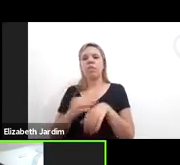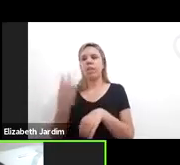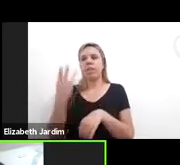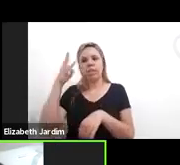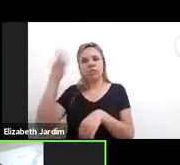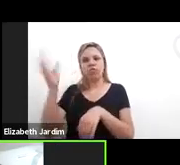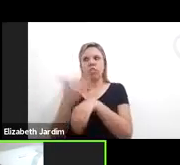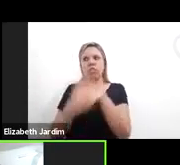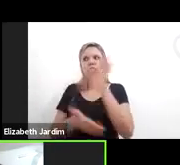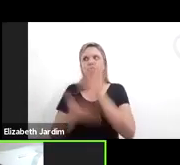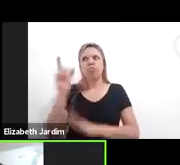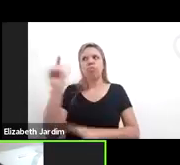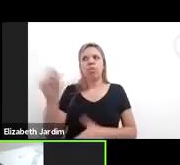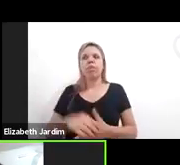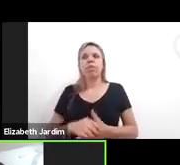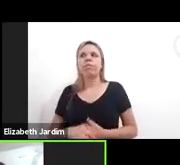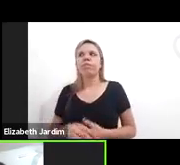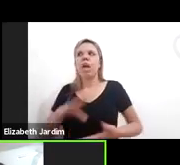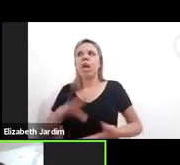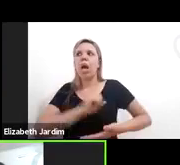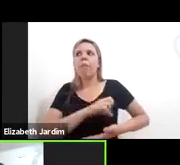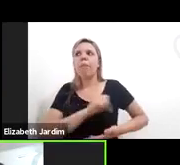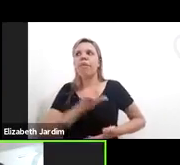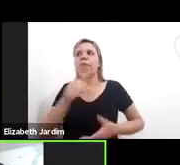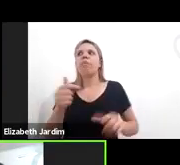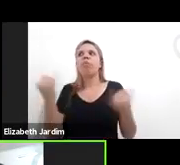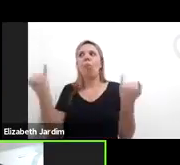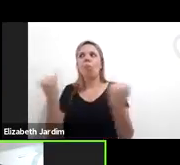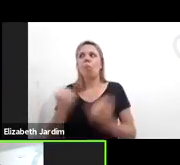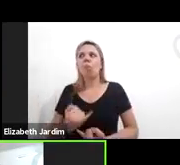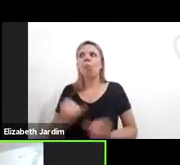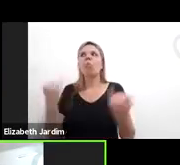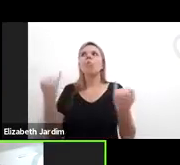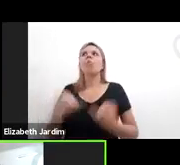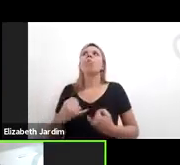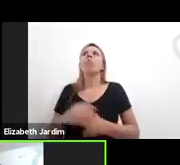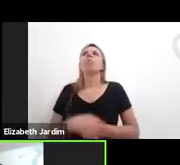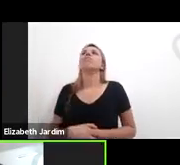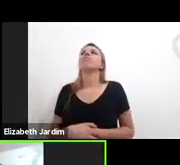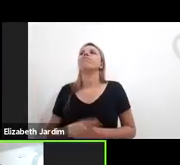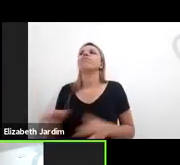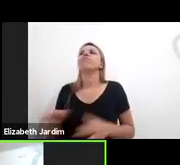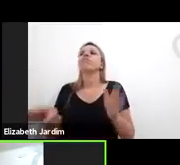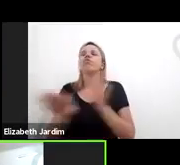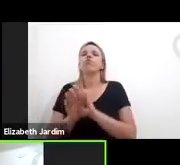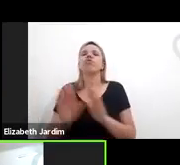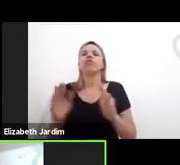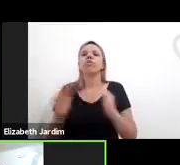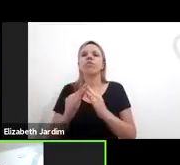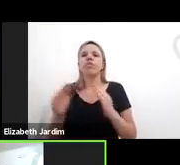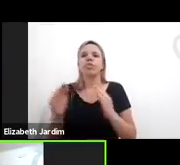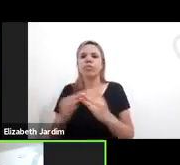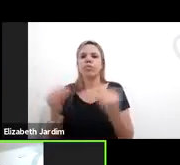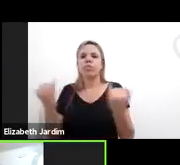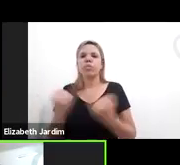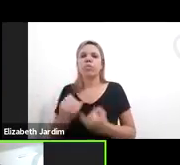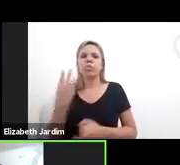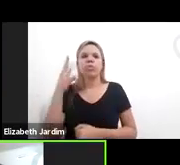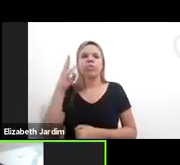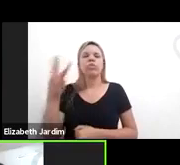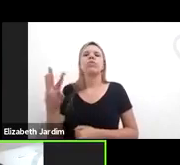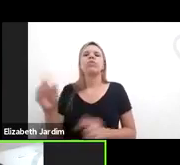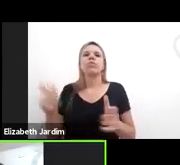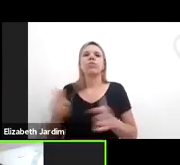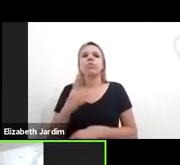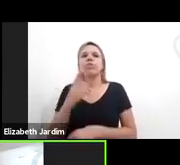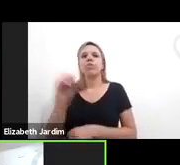sair. Mamou, mas ele foi perdendo peso. Chegou em casa com contando esses 3 dias, menos de 10 dias